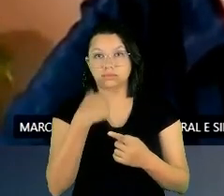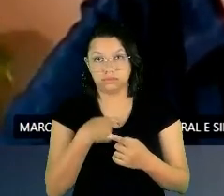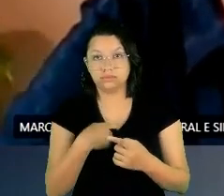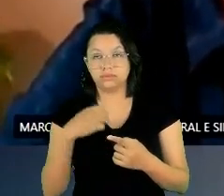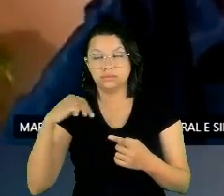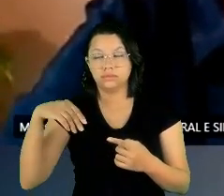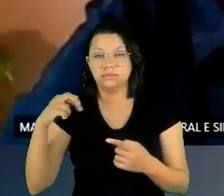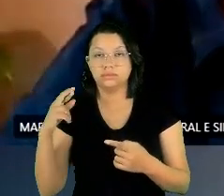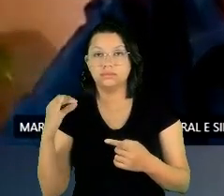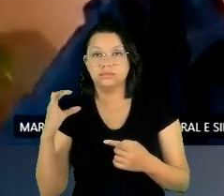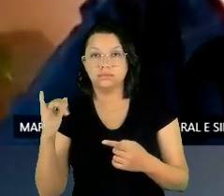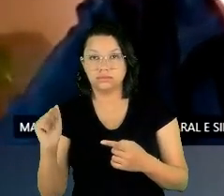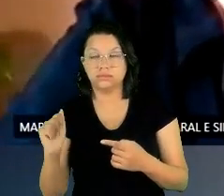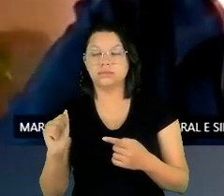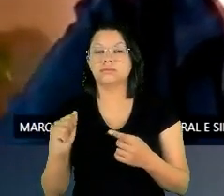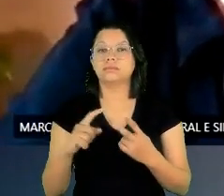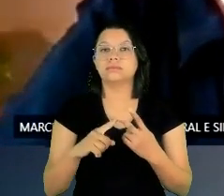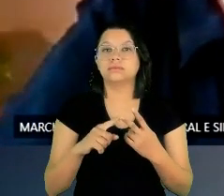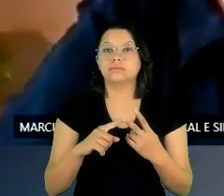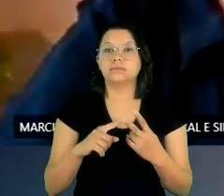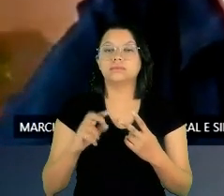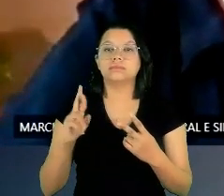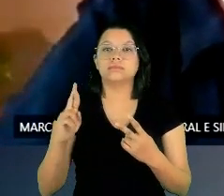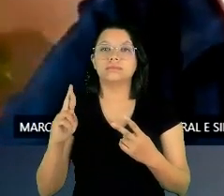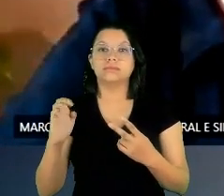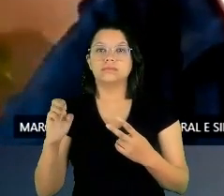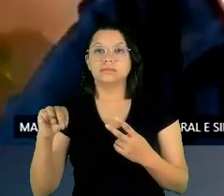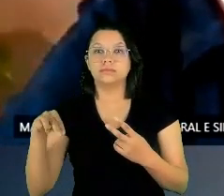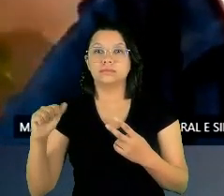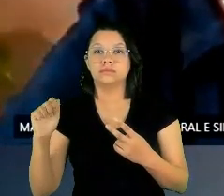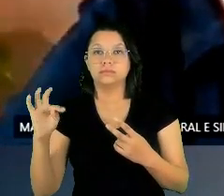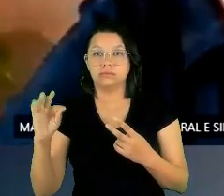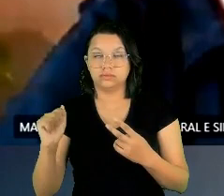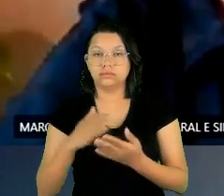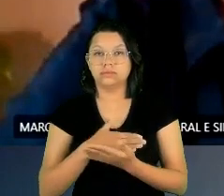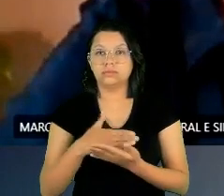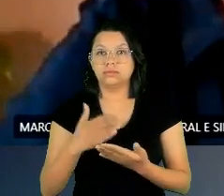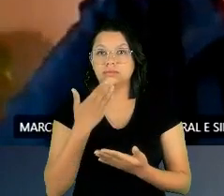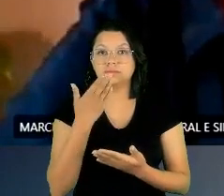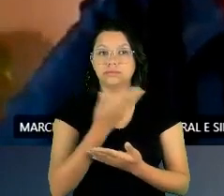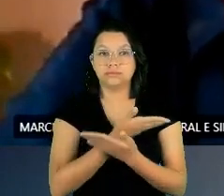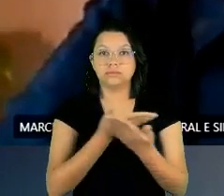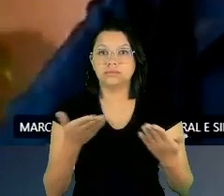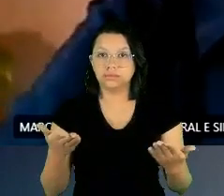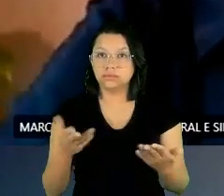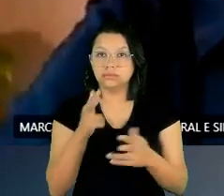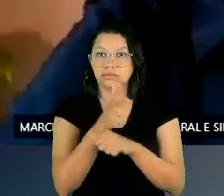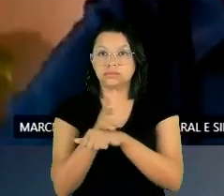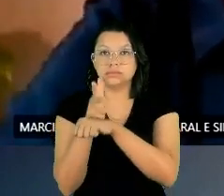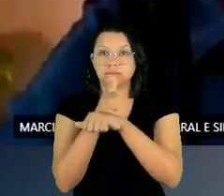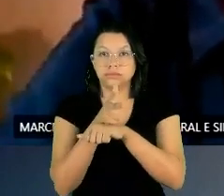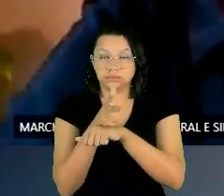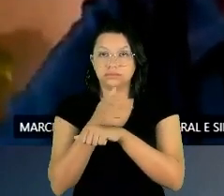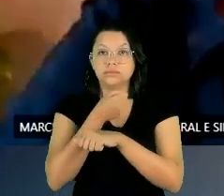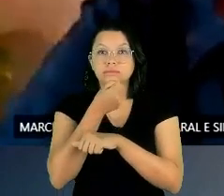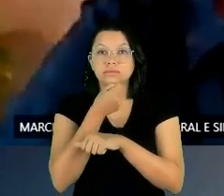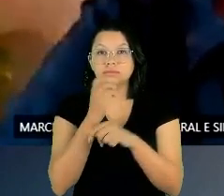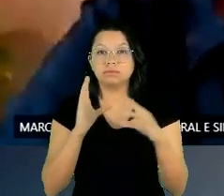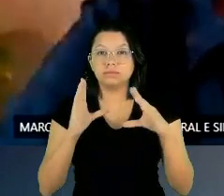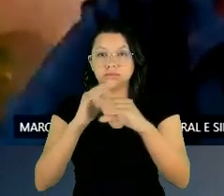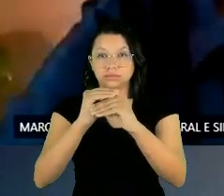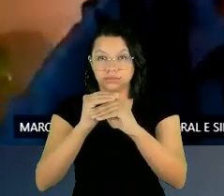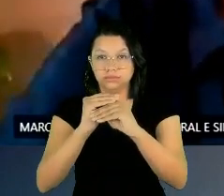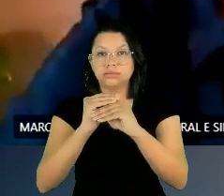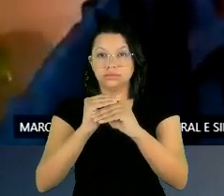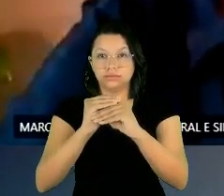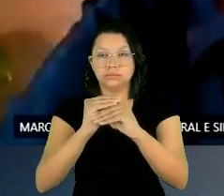Márcia Hoffmann, que sou eu, e da juíza federal Renata Lotufo. Inicialmente, pedimos a todos que mantenham